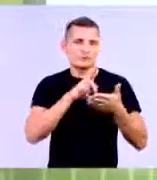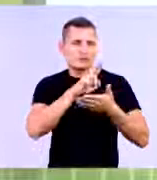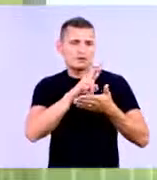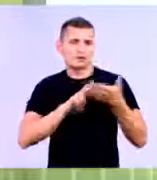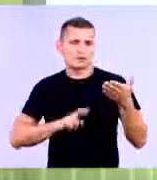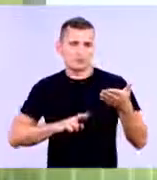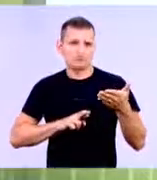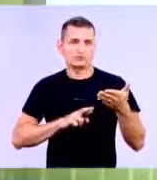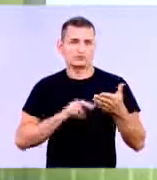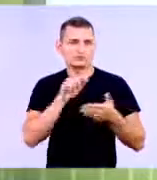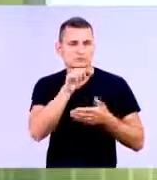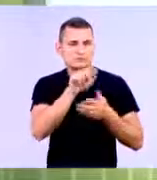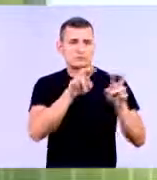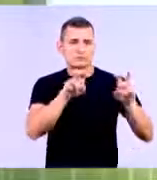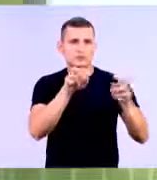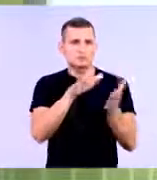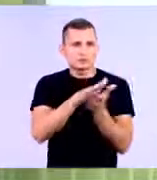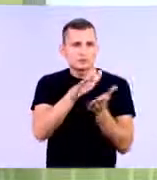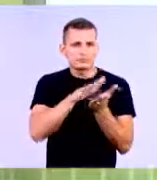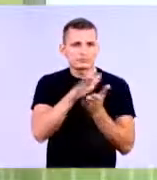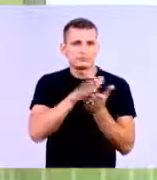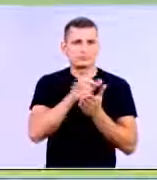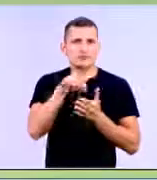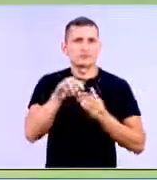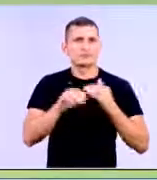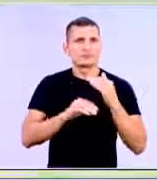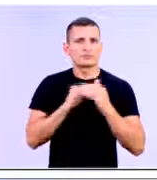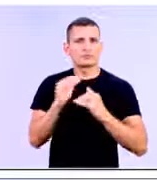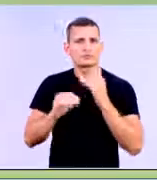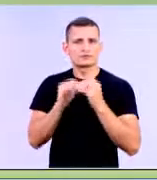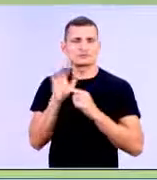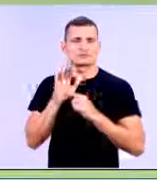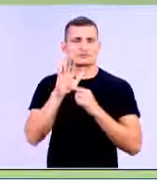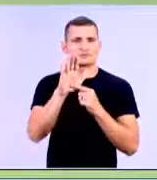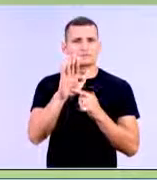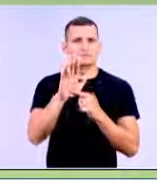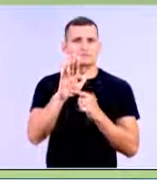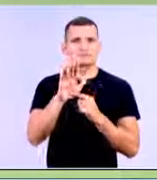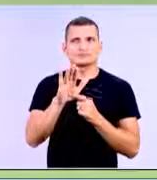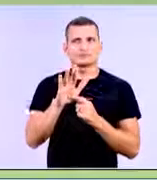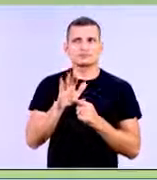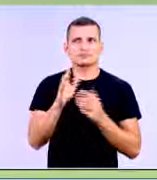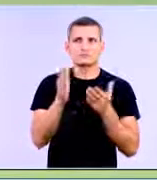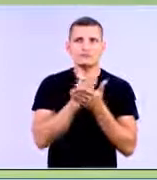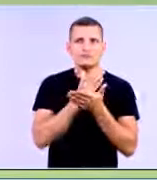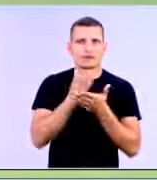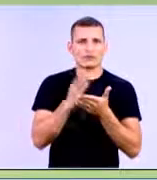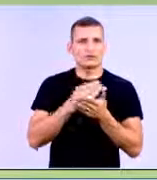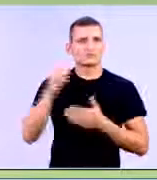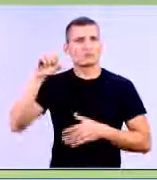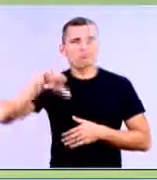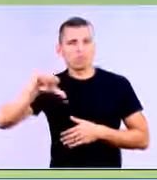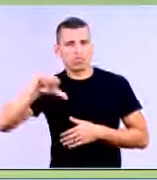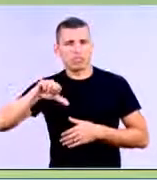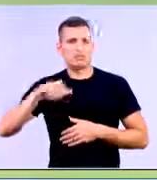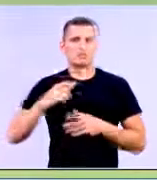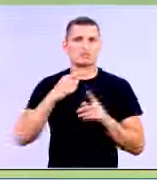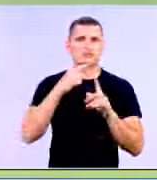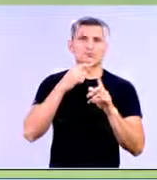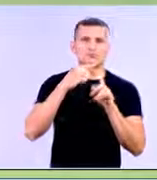que eram gerados pela máquina. Isso era um processo que apresentava algumas desvantagens,